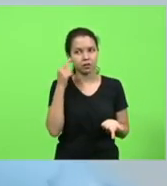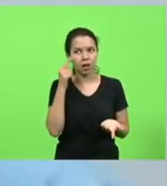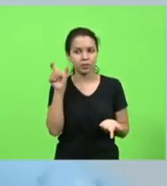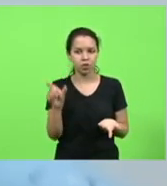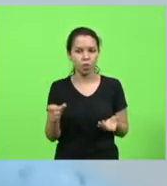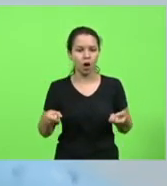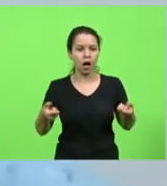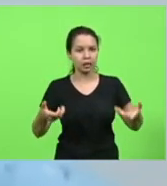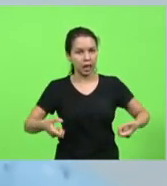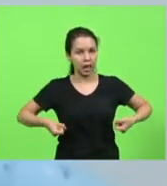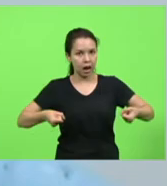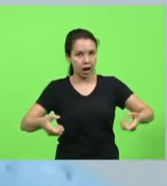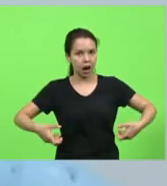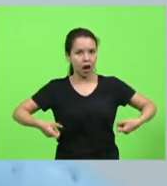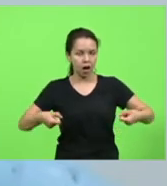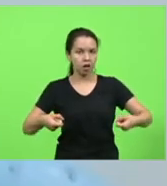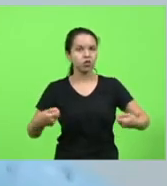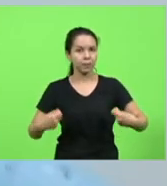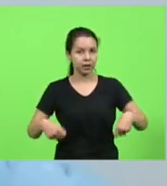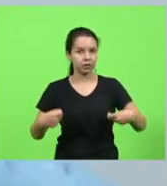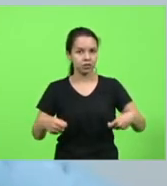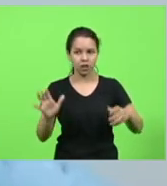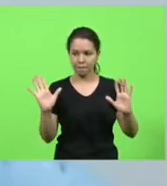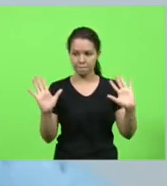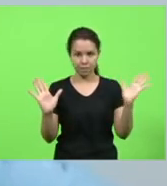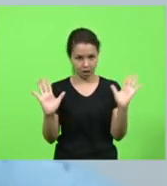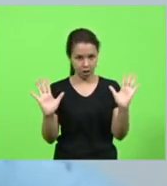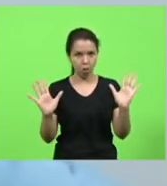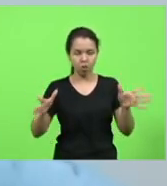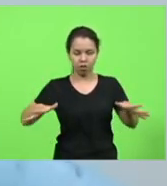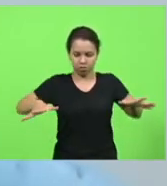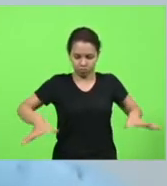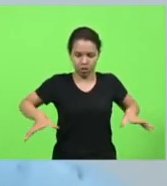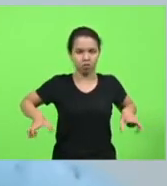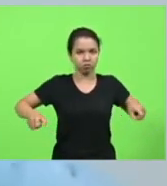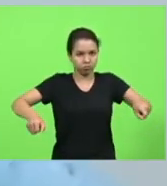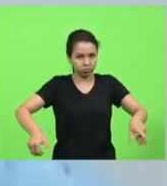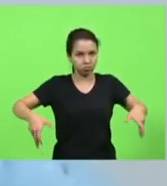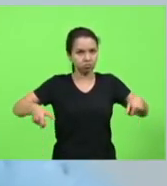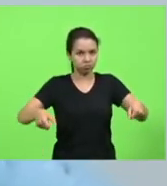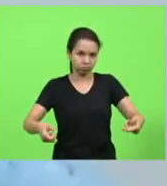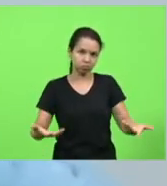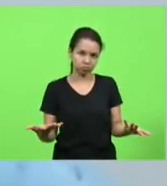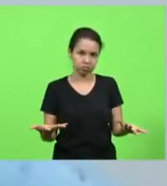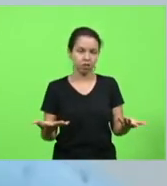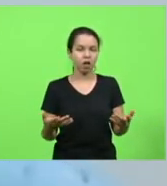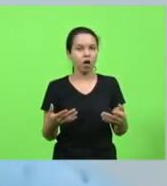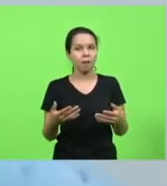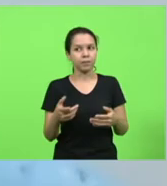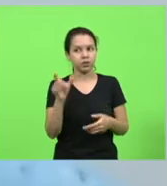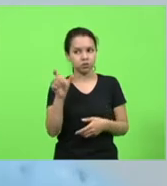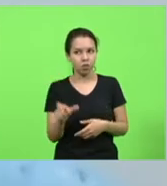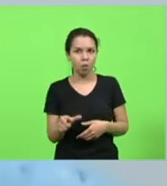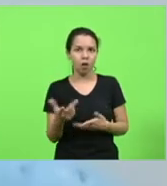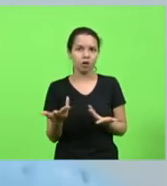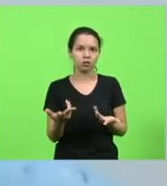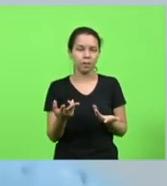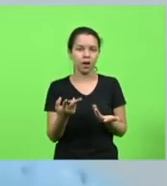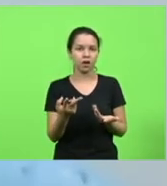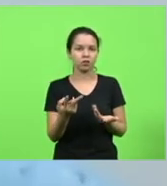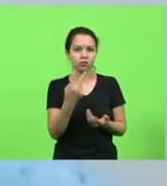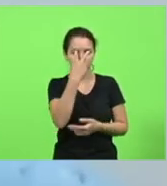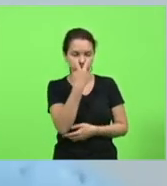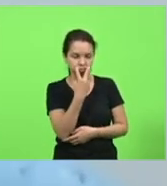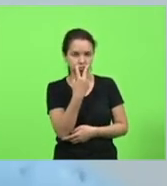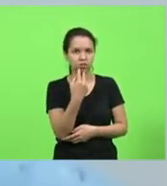colocar a mão na roda da cadeira, um deficiente visual que tem que falar com as mãos, ele vai ter que encostar